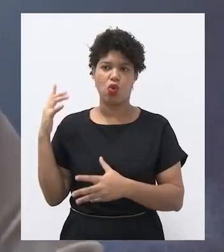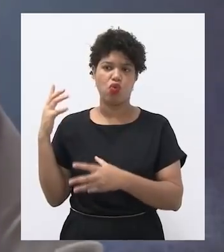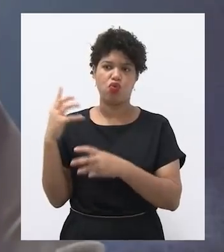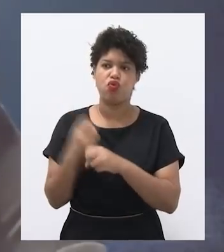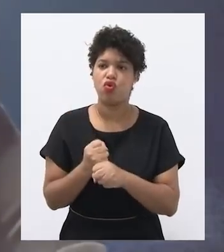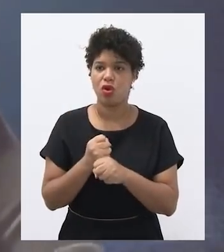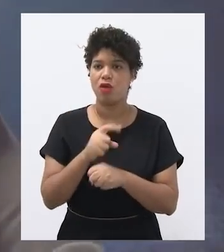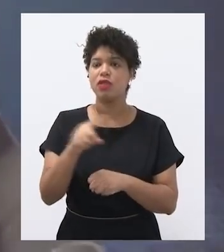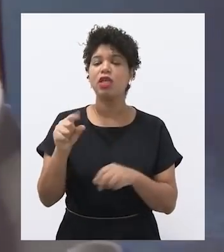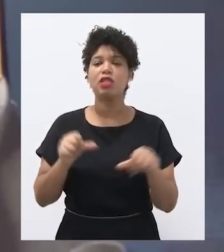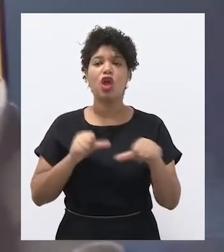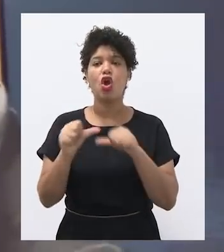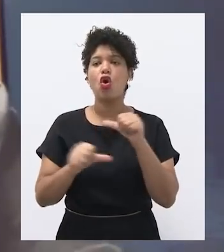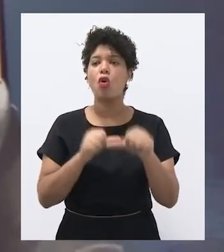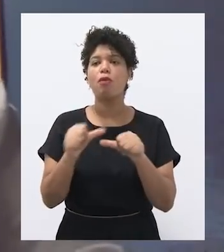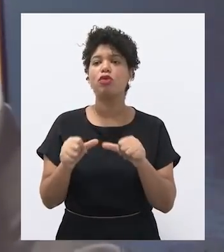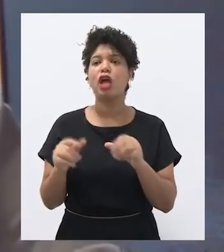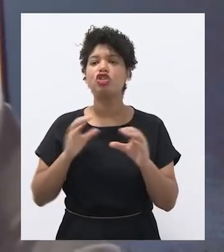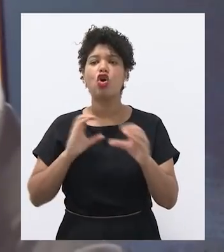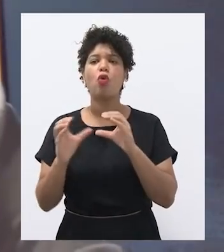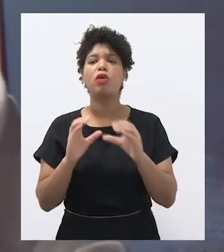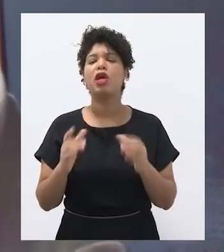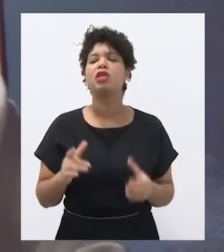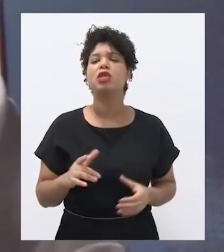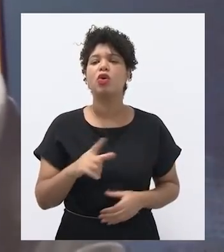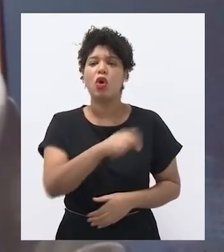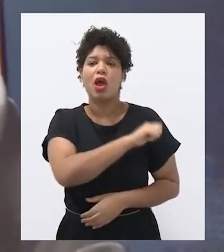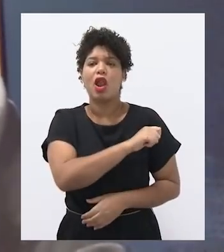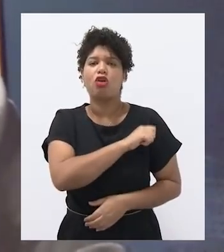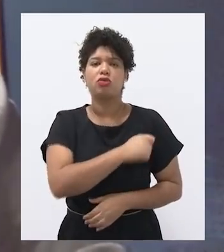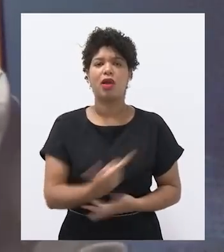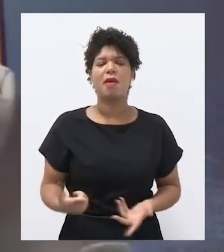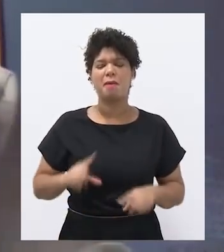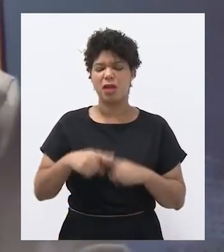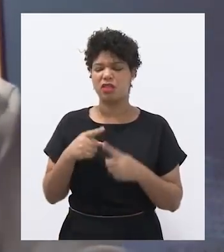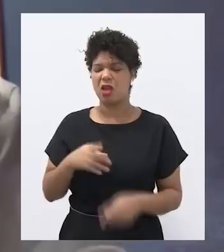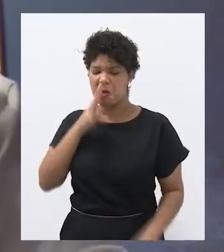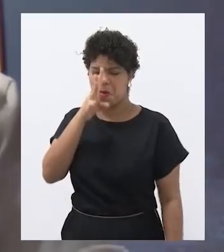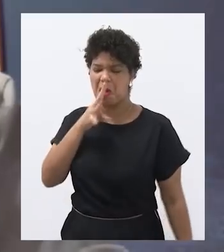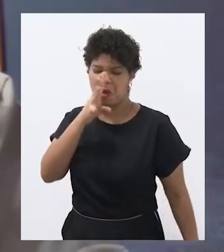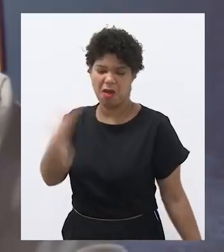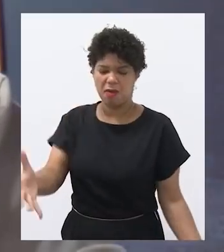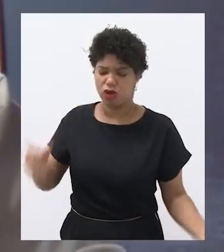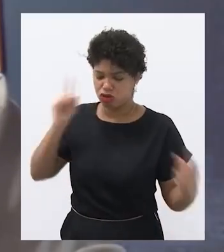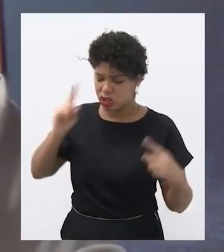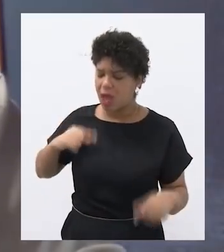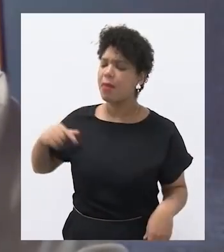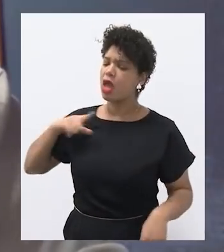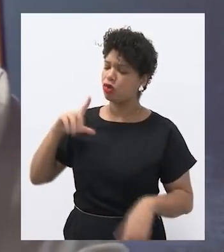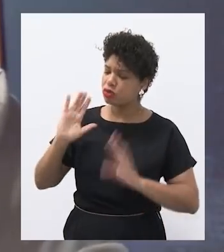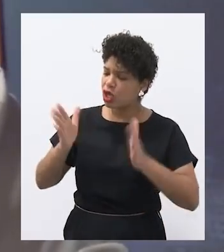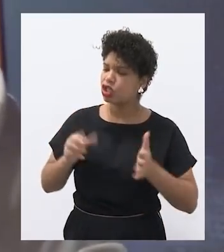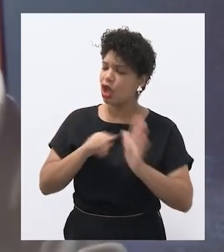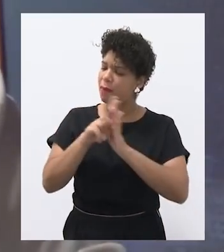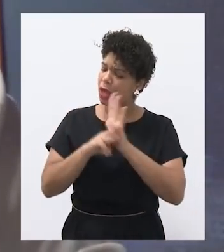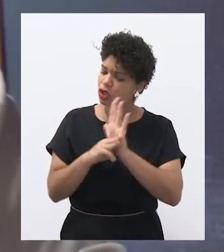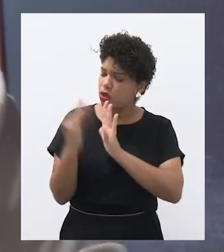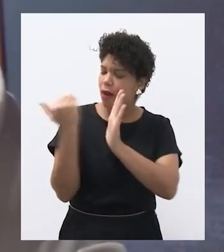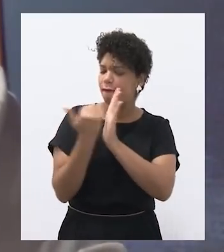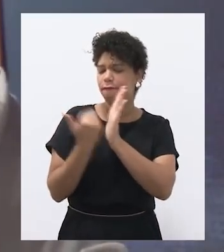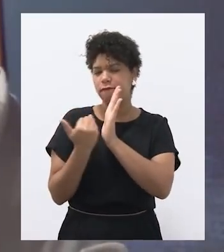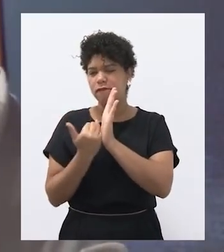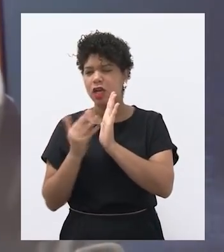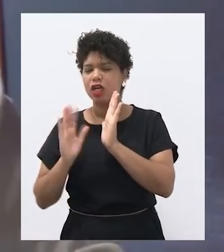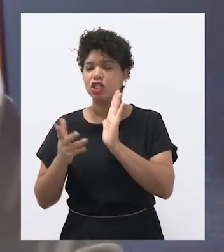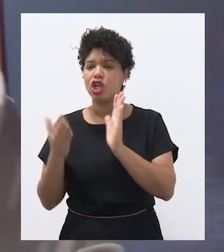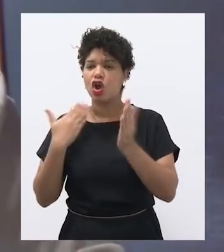eles precisam mudar a maneira como eles se comunicam com os alunos. Esse cara é um enxerido. Ele não sabe que eu já desenvolvi uma técnica para